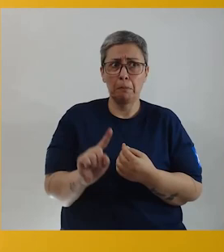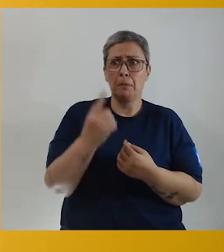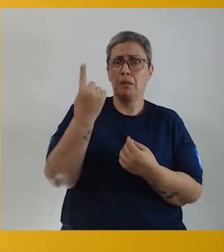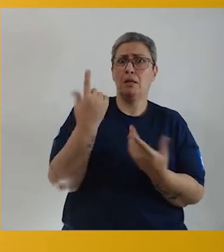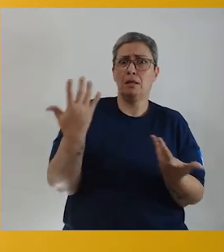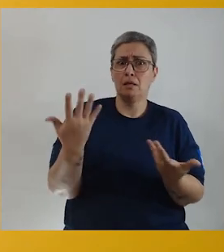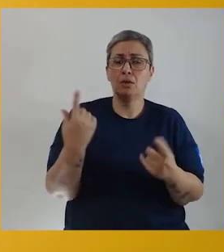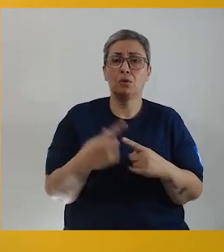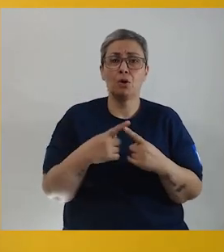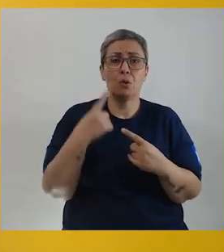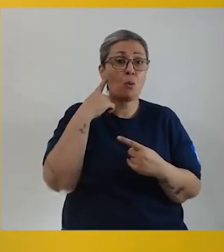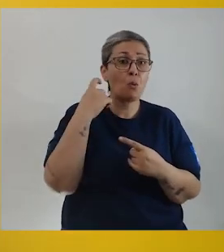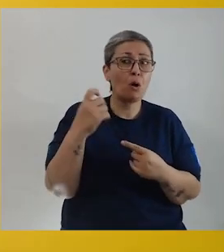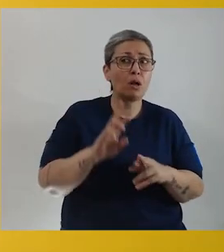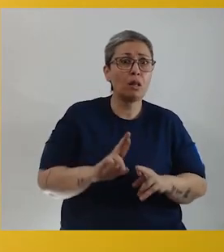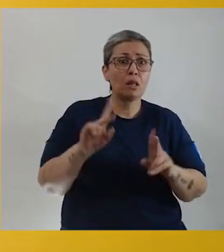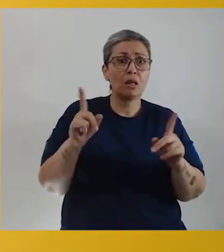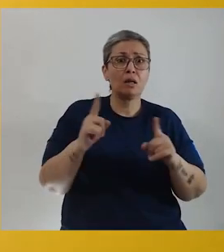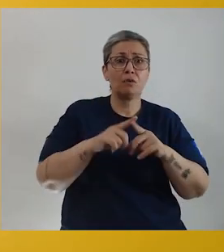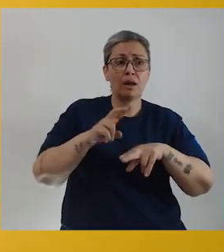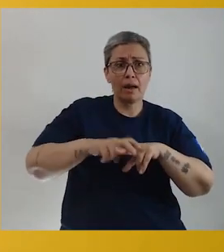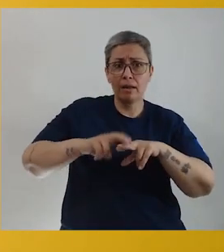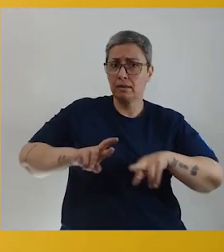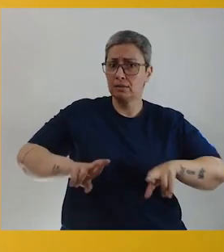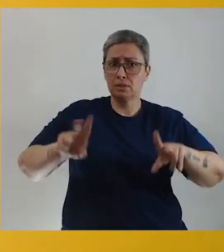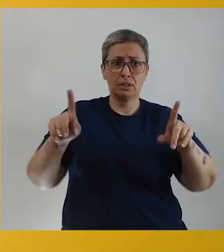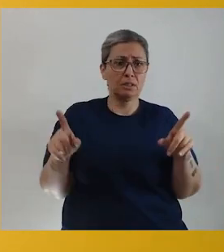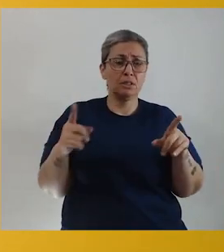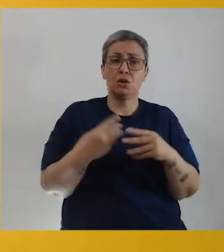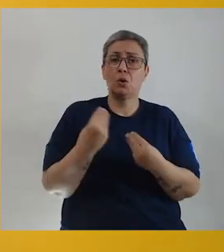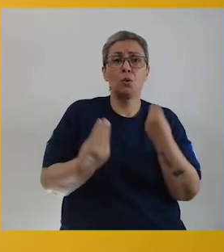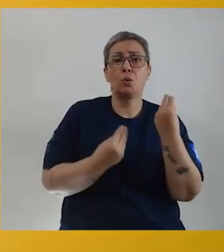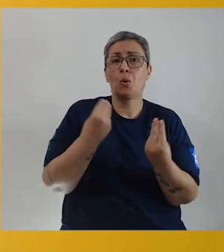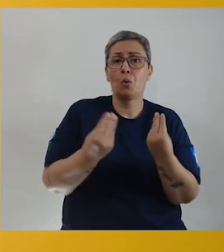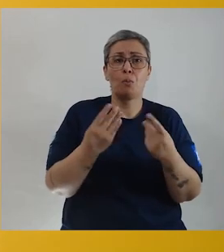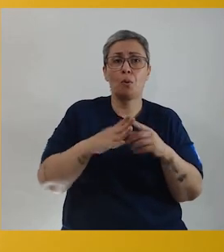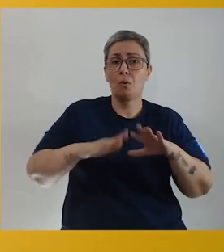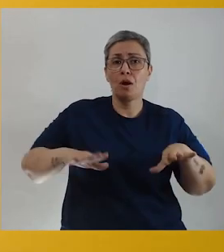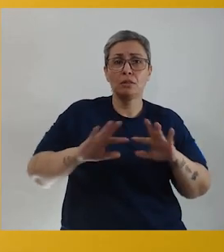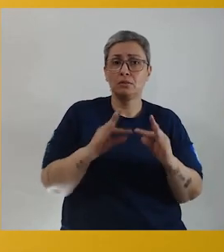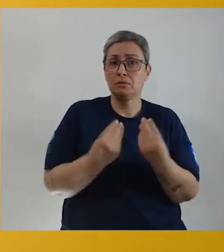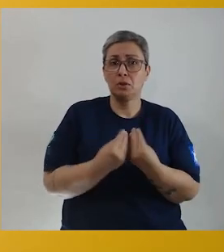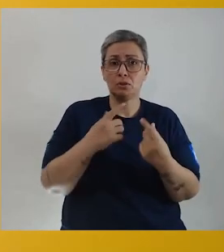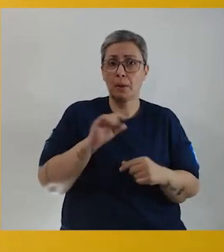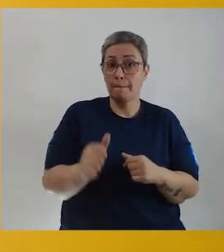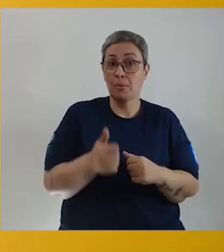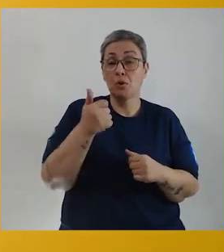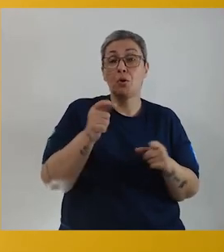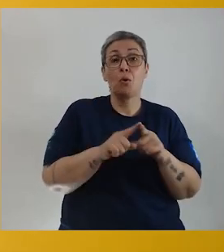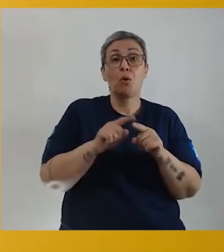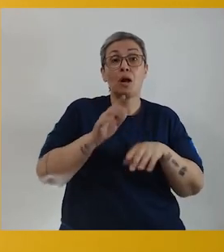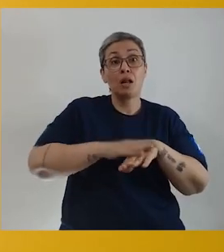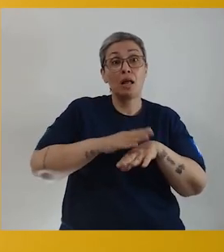nunca viu, né? Com um som diferente, cadeiras diferentes. Como é que foi para essas famílias? Nada